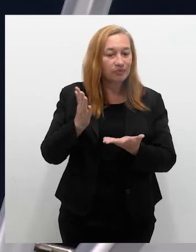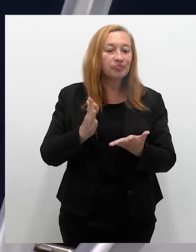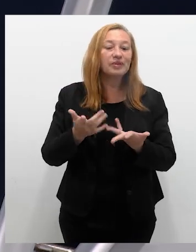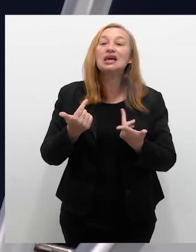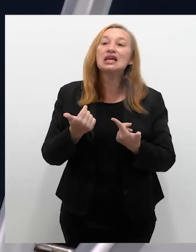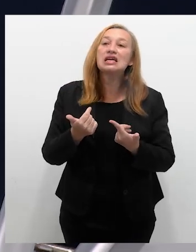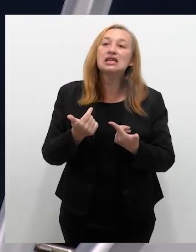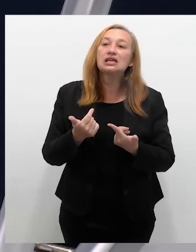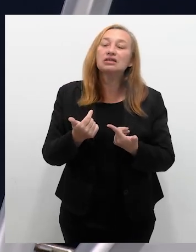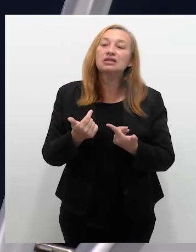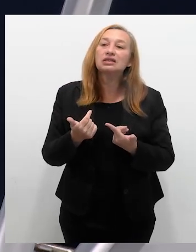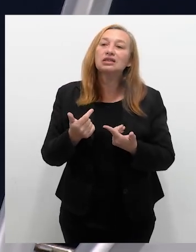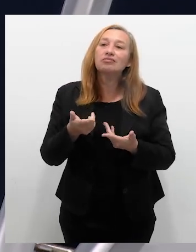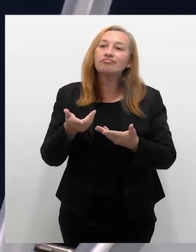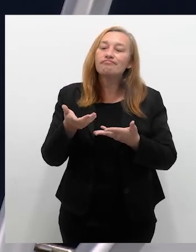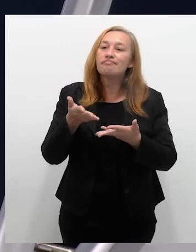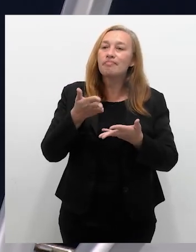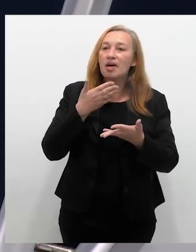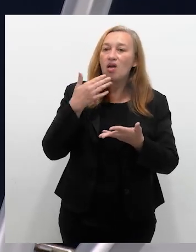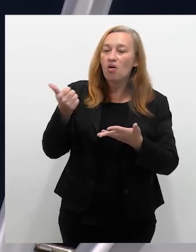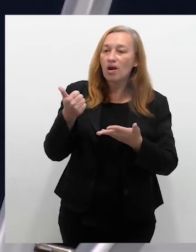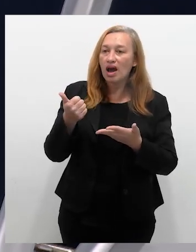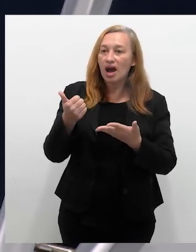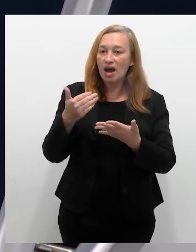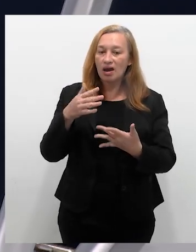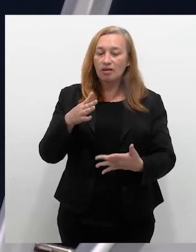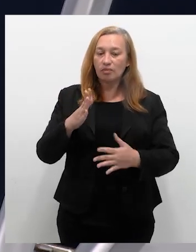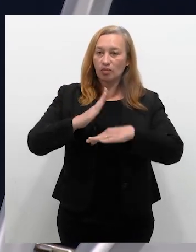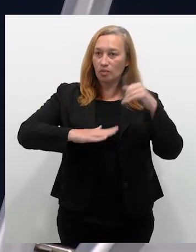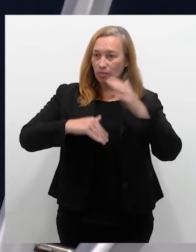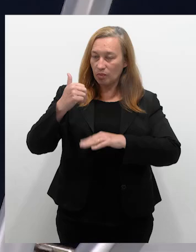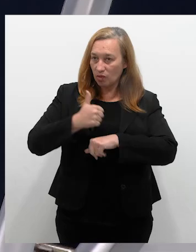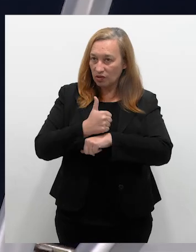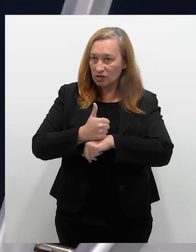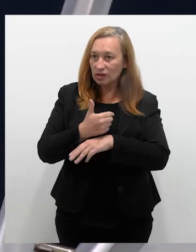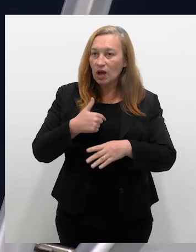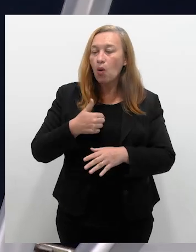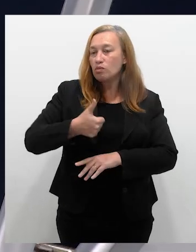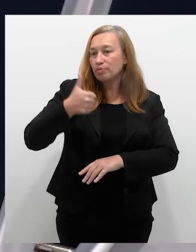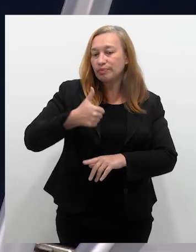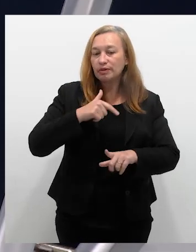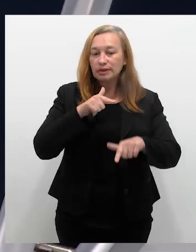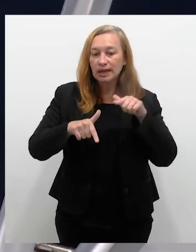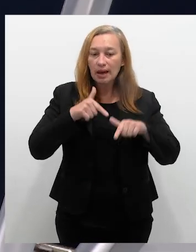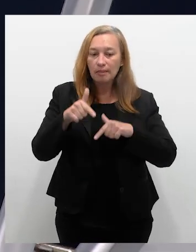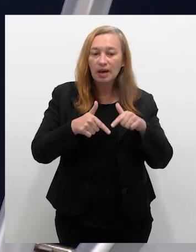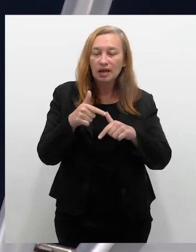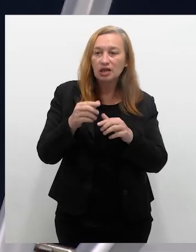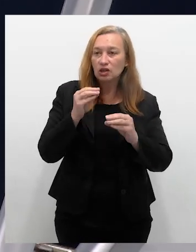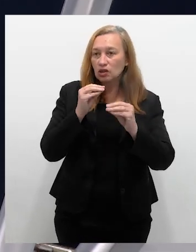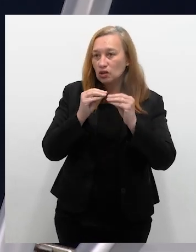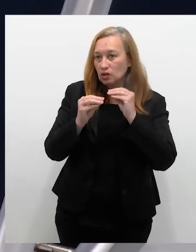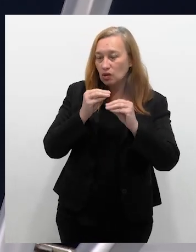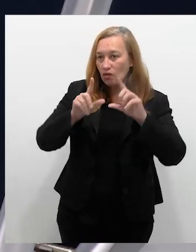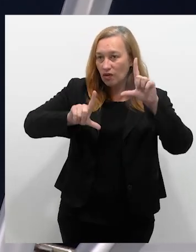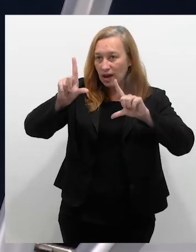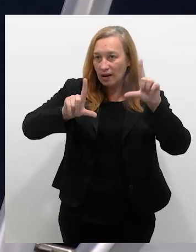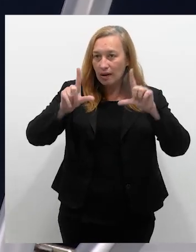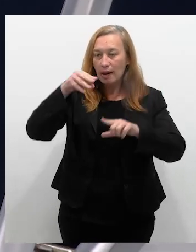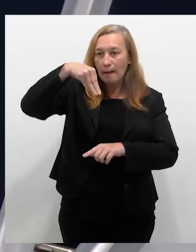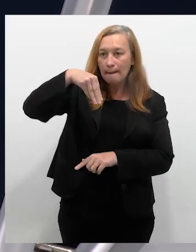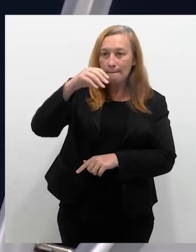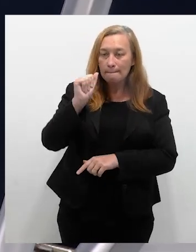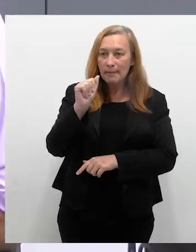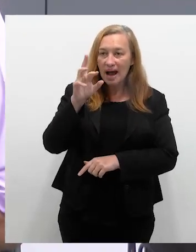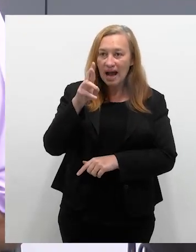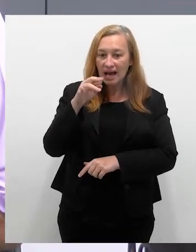madura, busquei muito me aperfeiçoar e ali o meu primeiro trabalho em novela foi em Marisol,